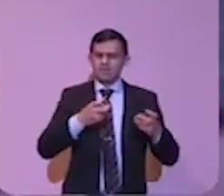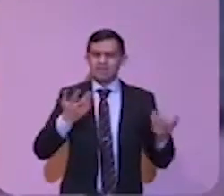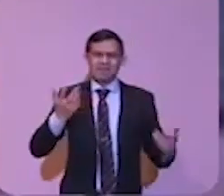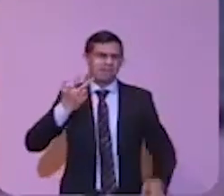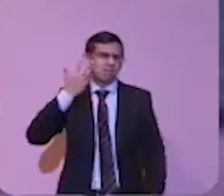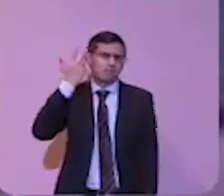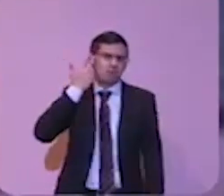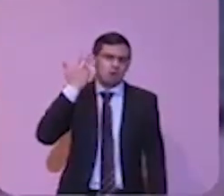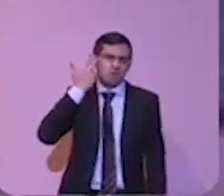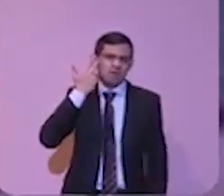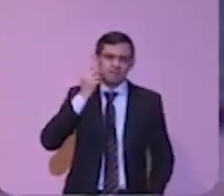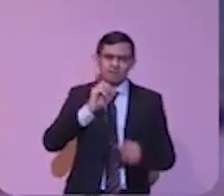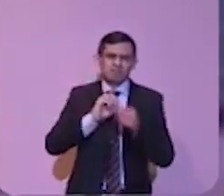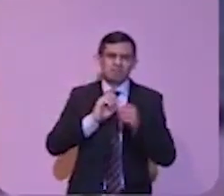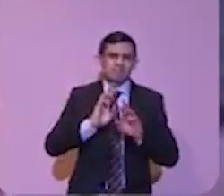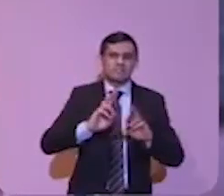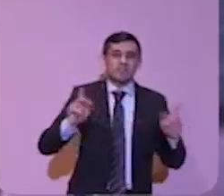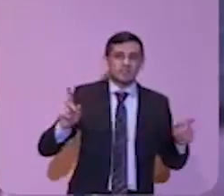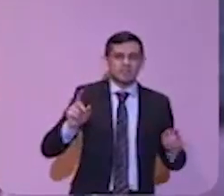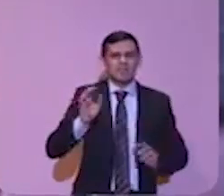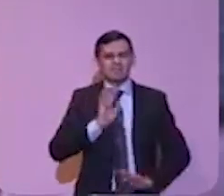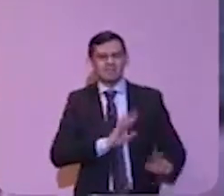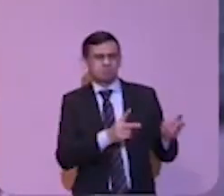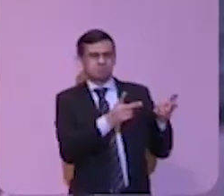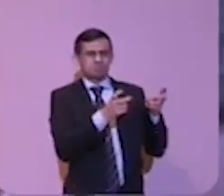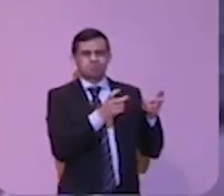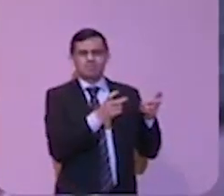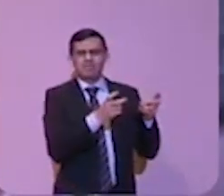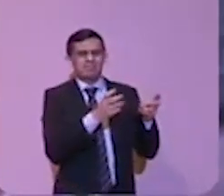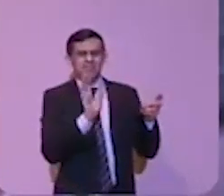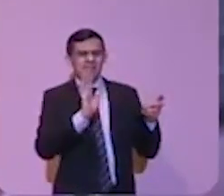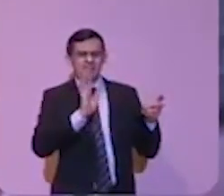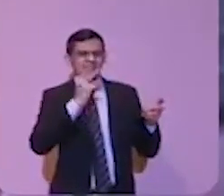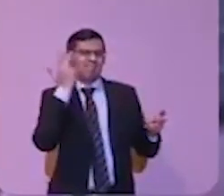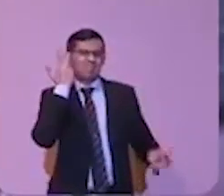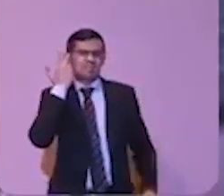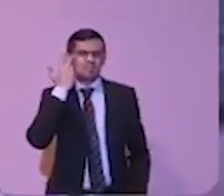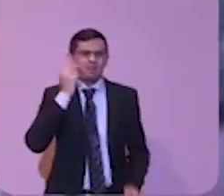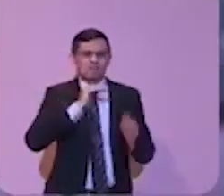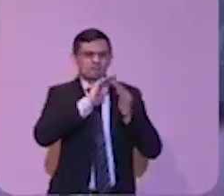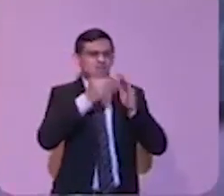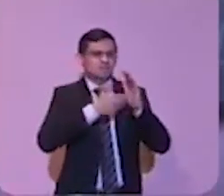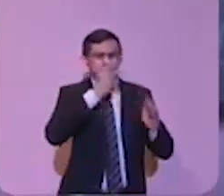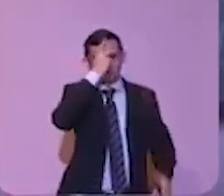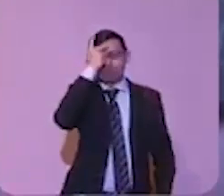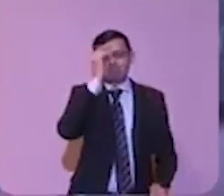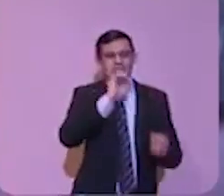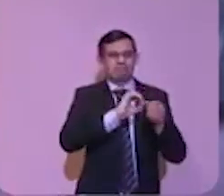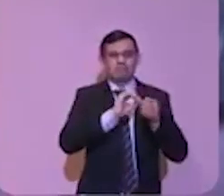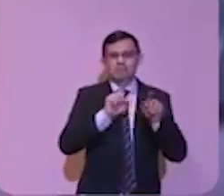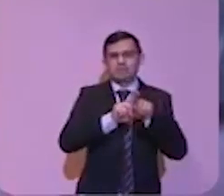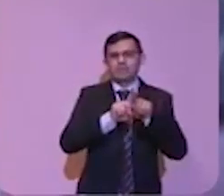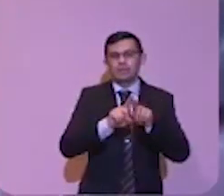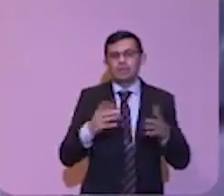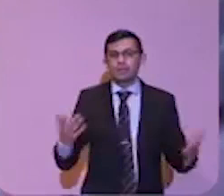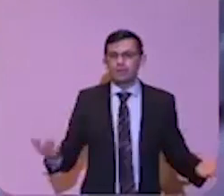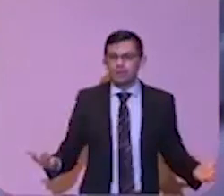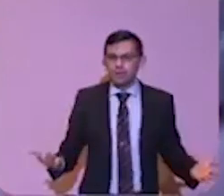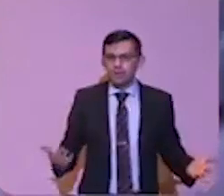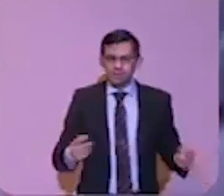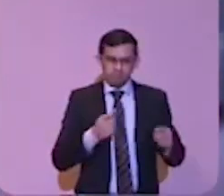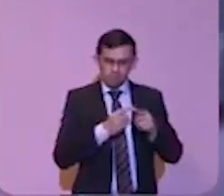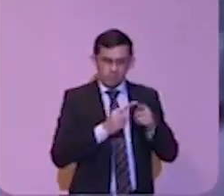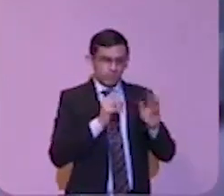não faz muita diferença? Você olha assim, talvez você pense: não, isso aqui todo mundo faz. Não é porque todo